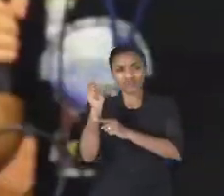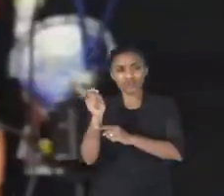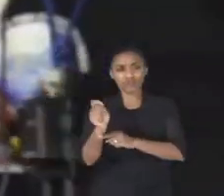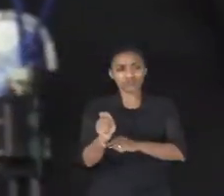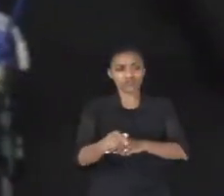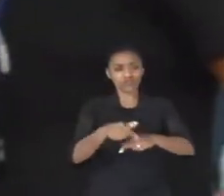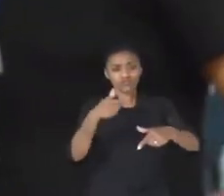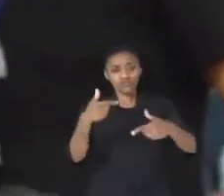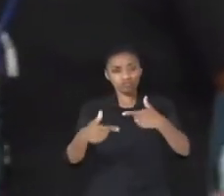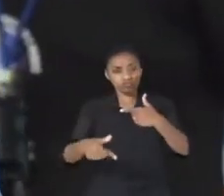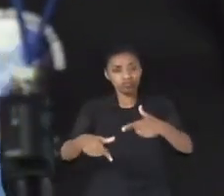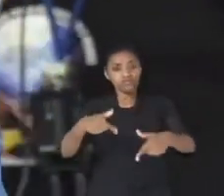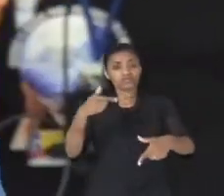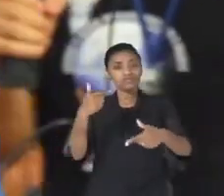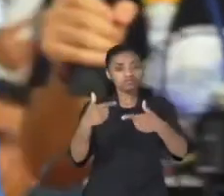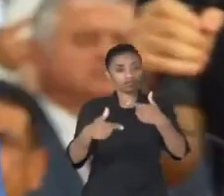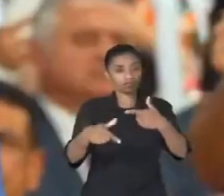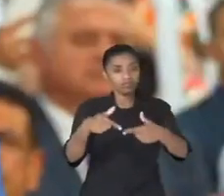obreiros,